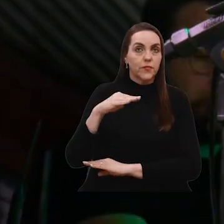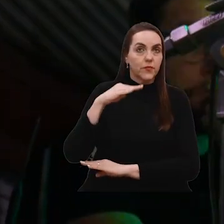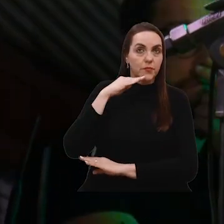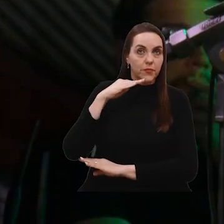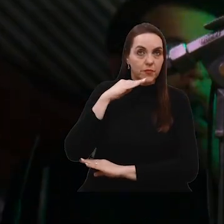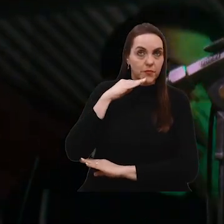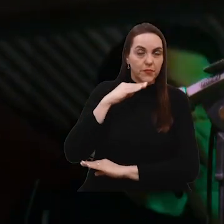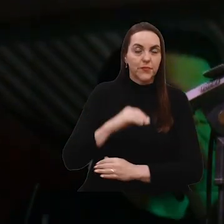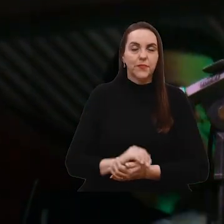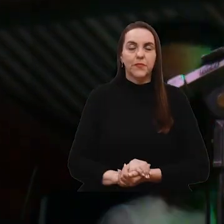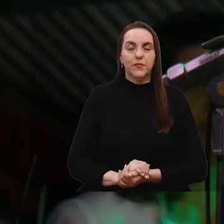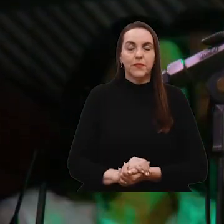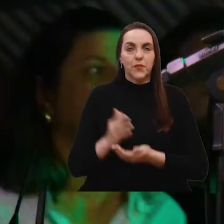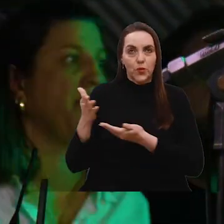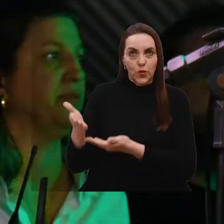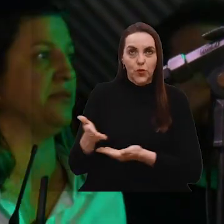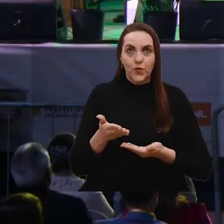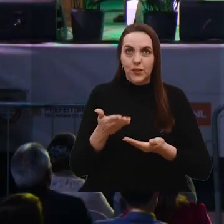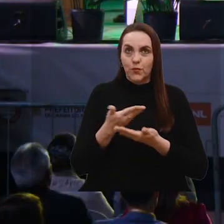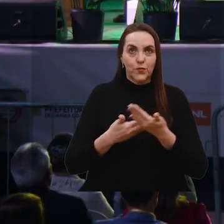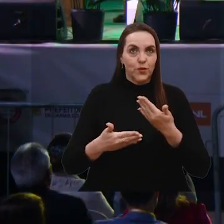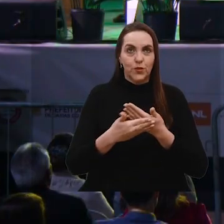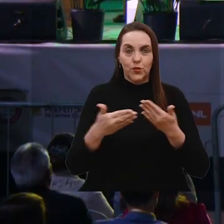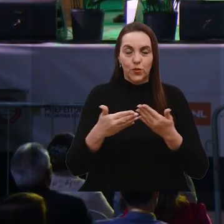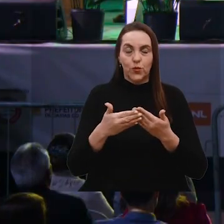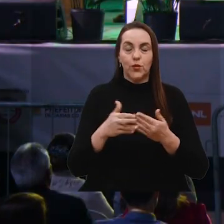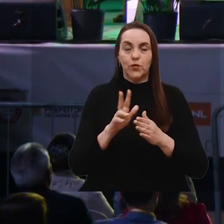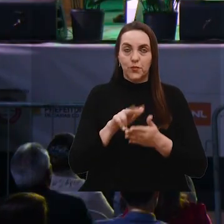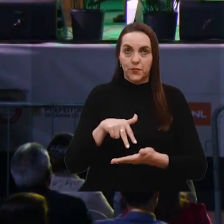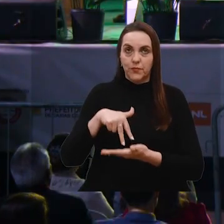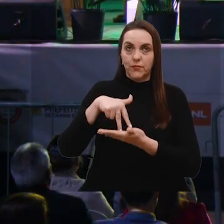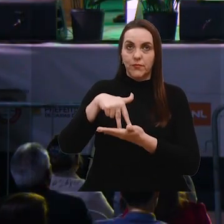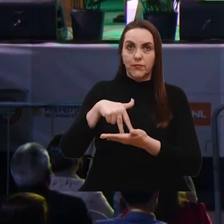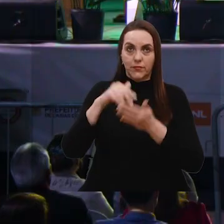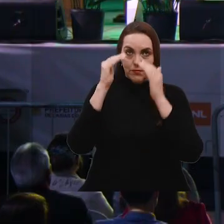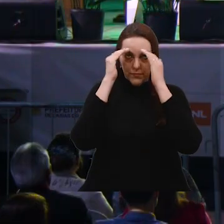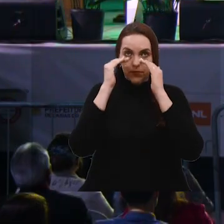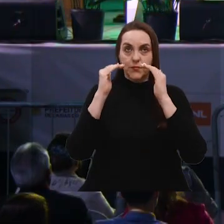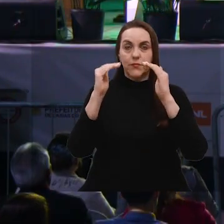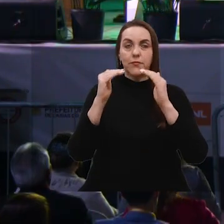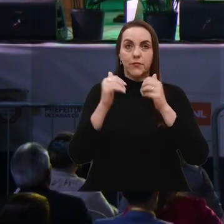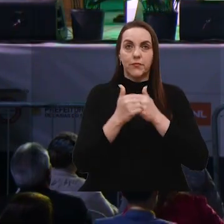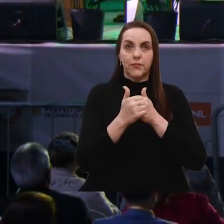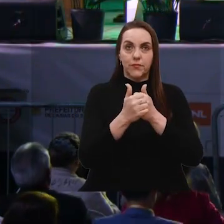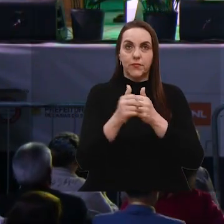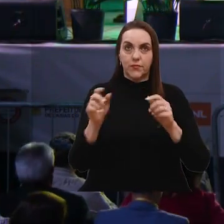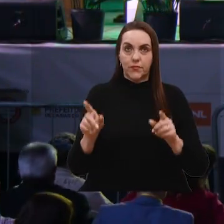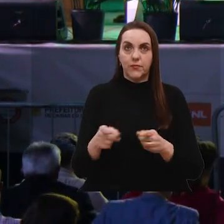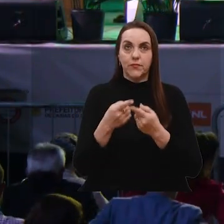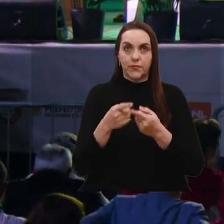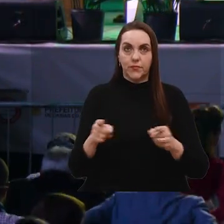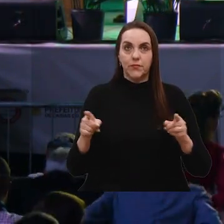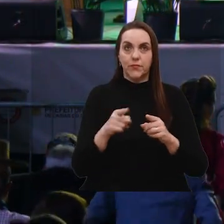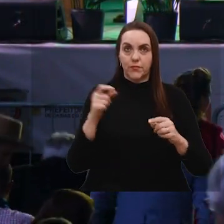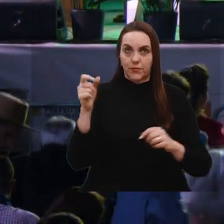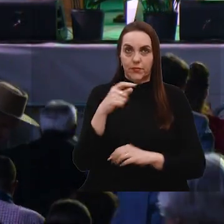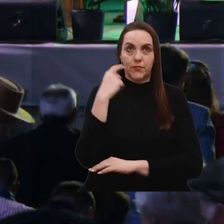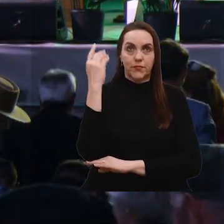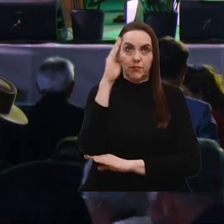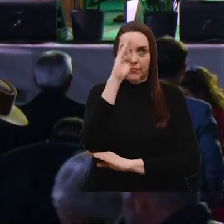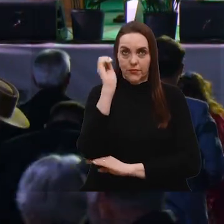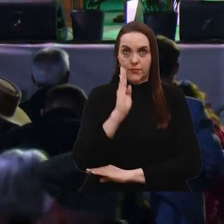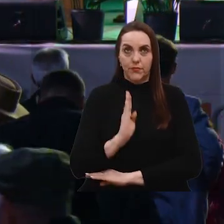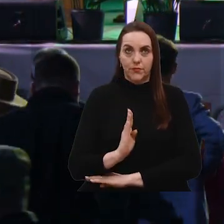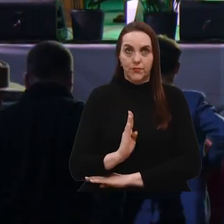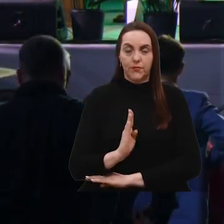vereador Alexandre Bortoluz. Convidamos a todos para, em posição de respeito,